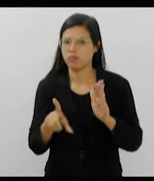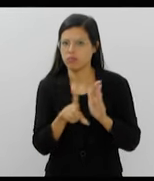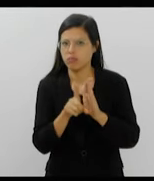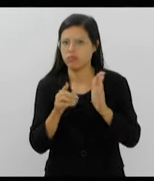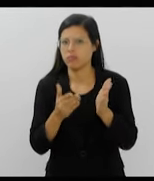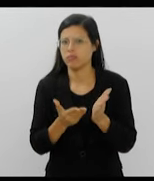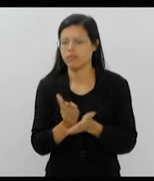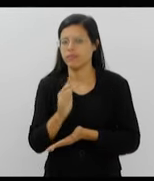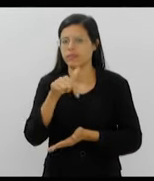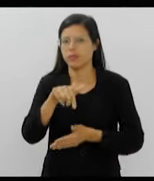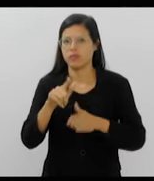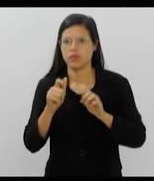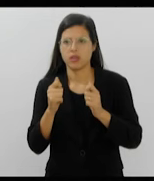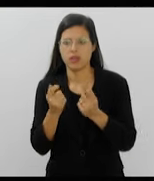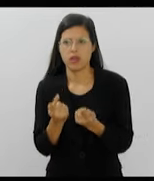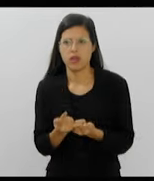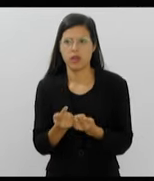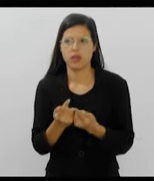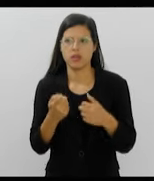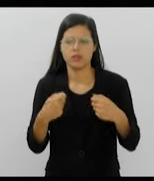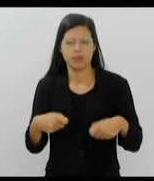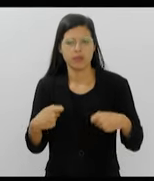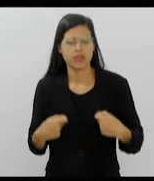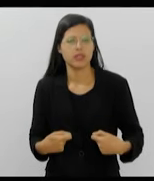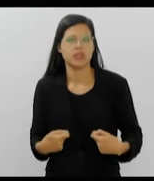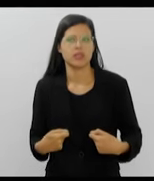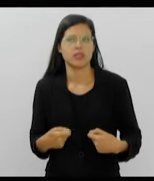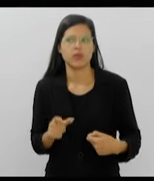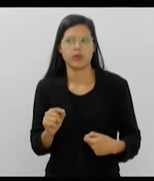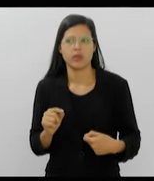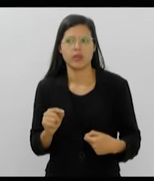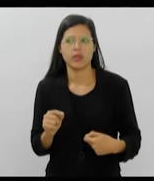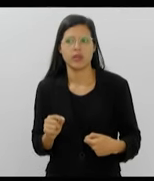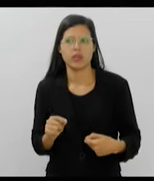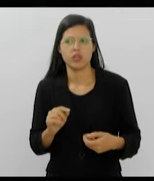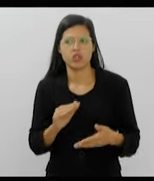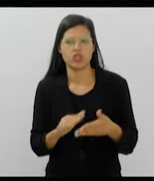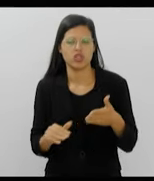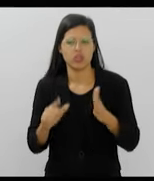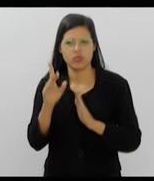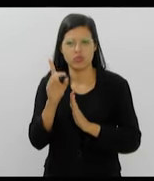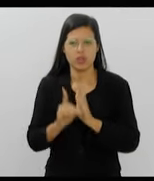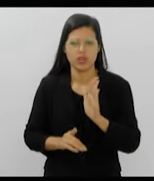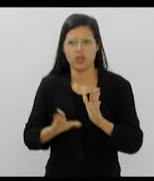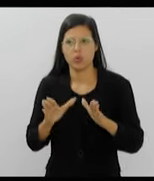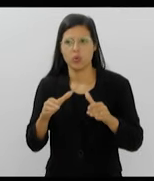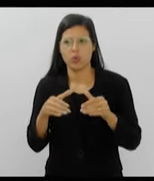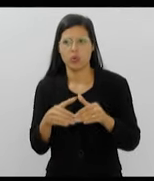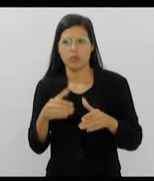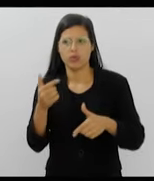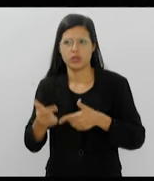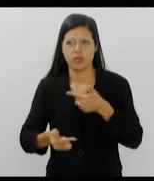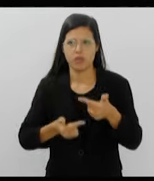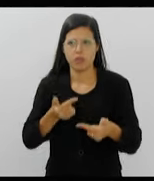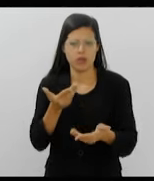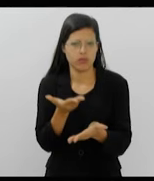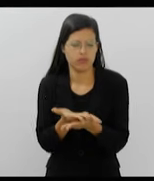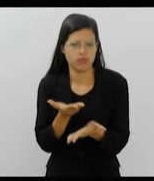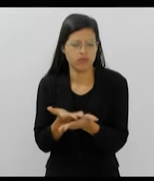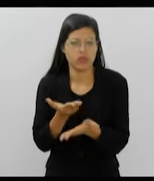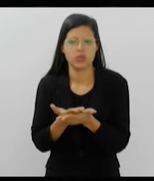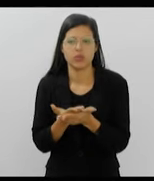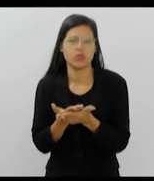nessa casa sendo empurrado o tempo todo no seu direito através de grupo de trabalho, estudo, e não vê uma